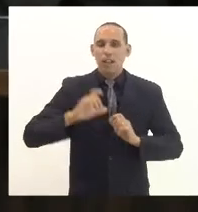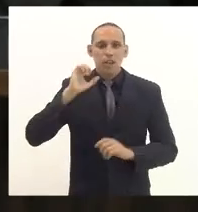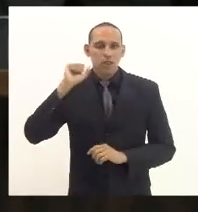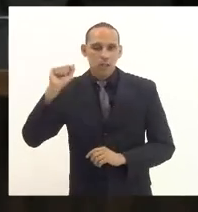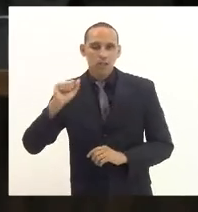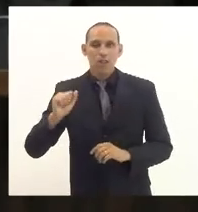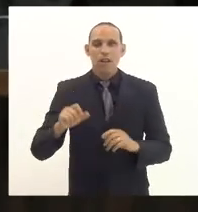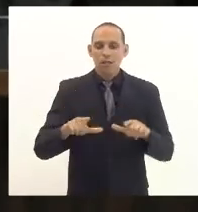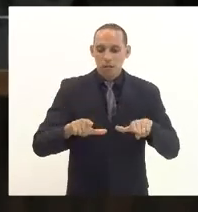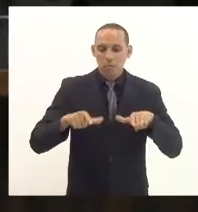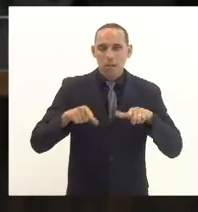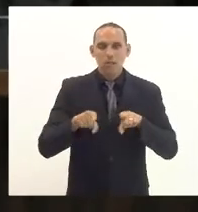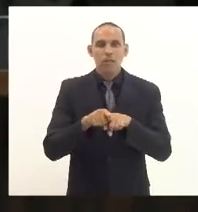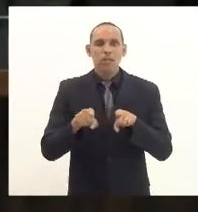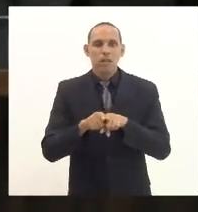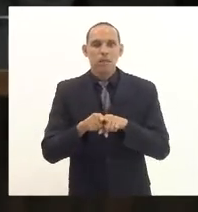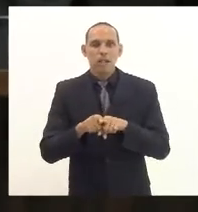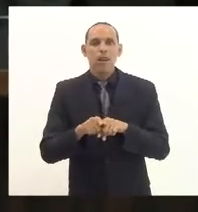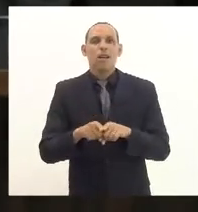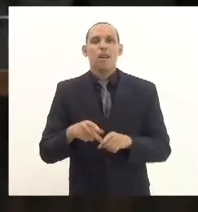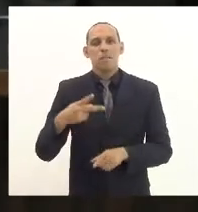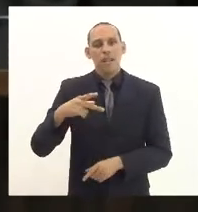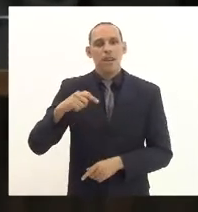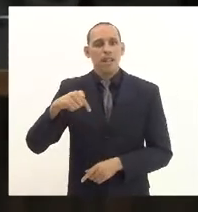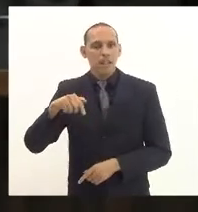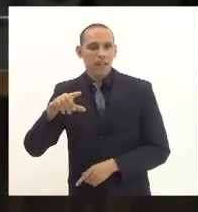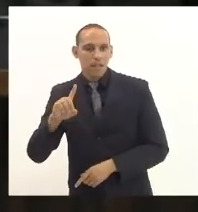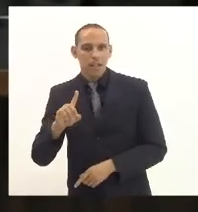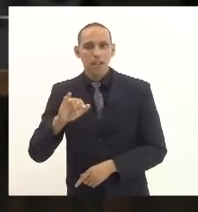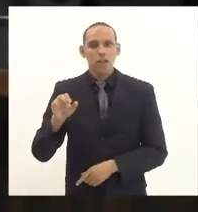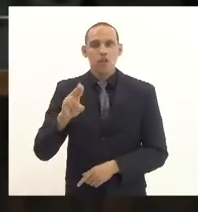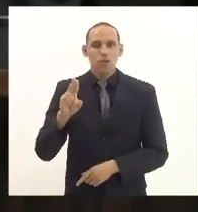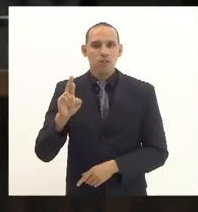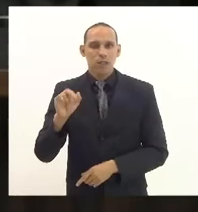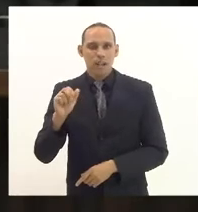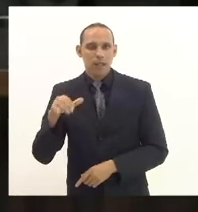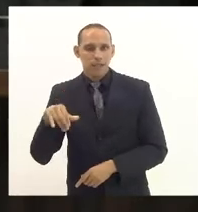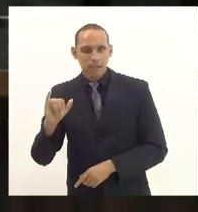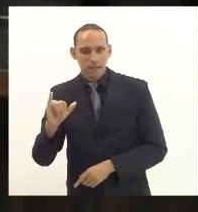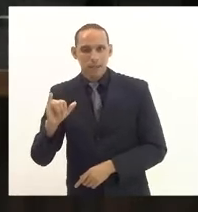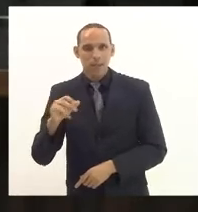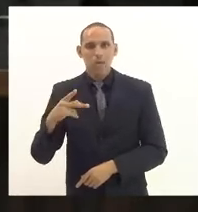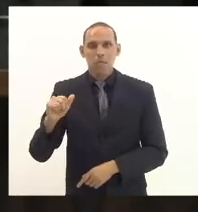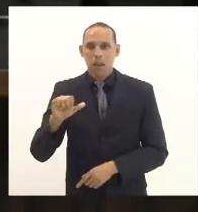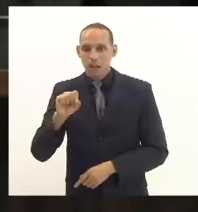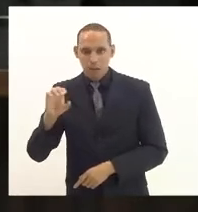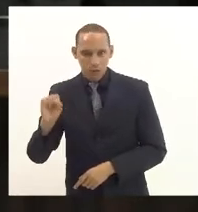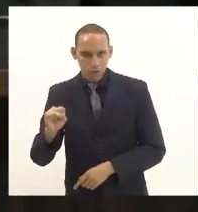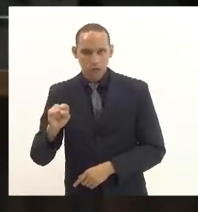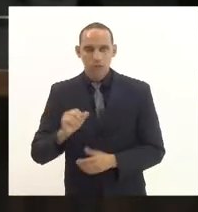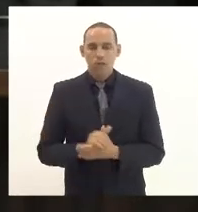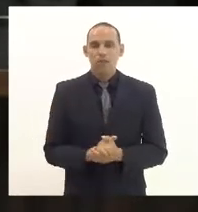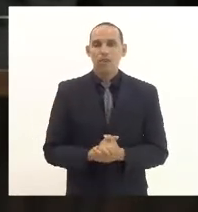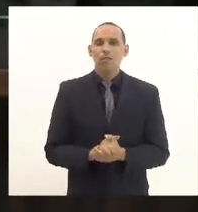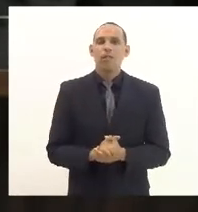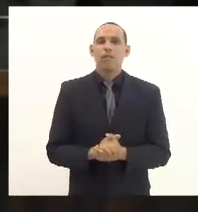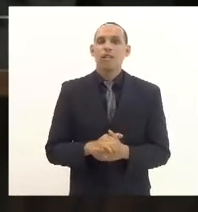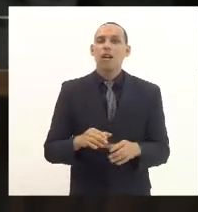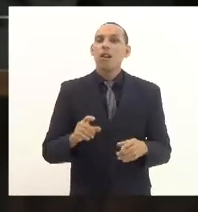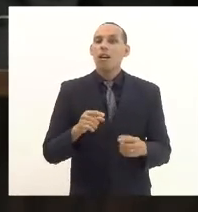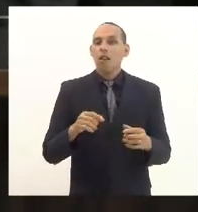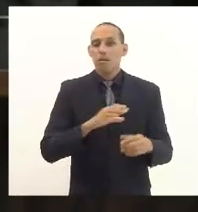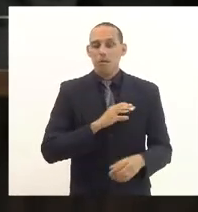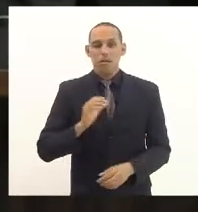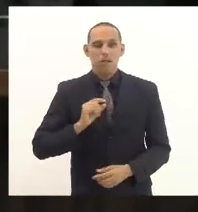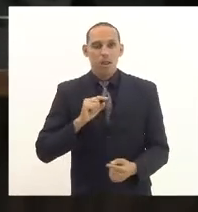fuzileiro naval paraquedista Juraci Passos dos Reis. Partido da Comissão de Normas Internas e Proporções Externas,